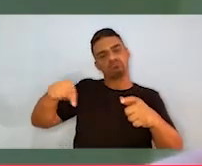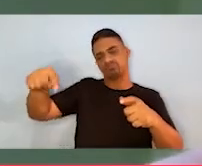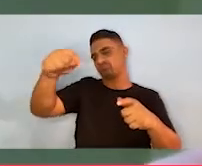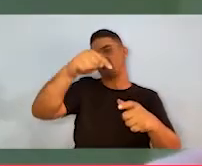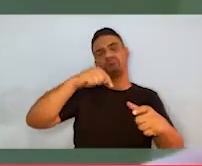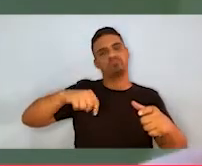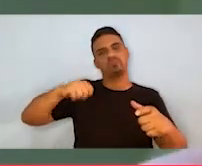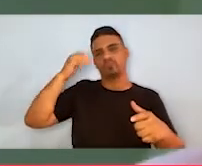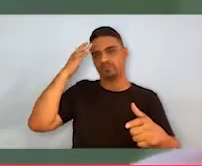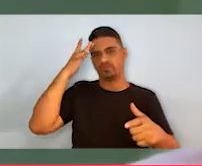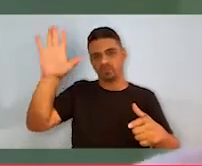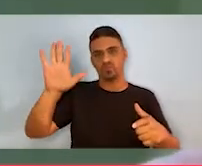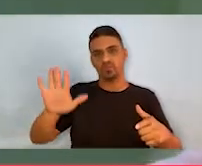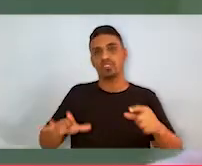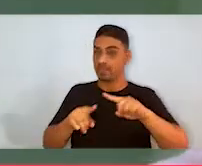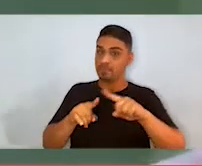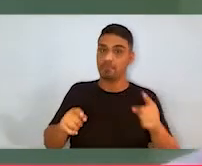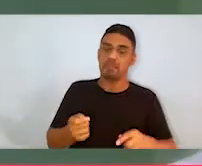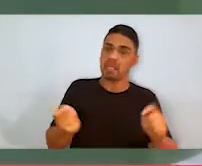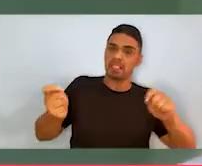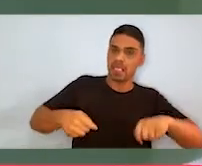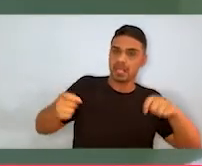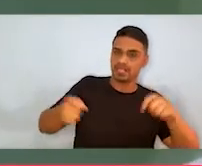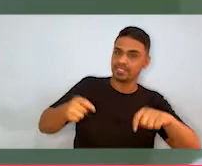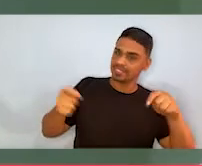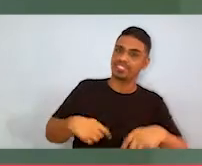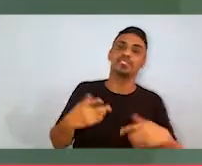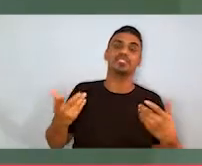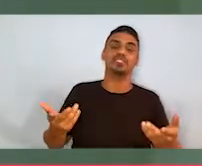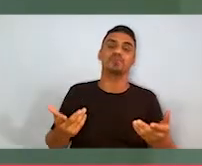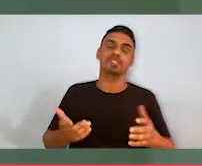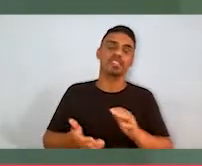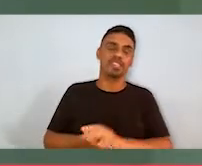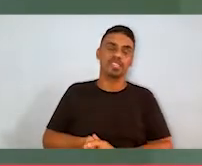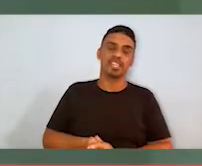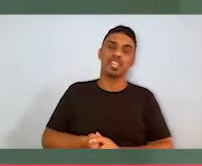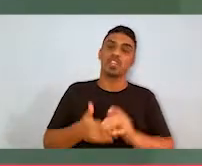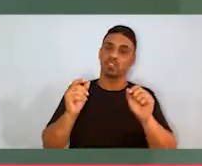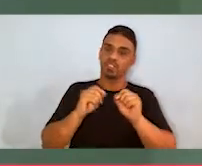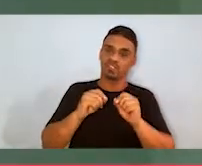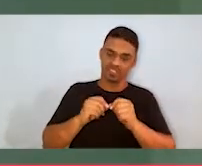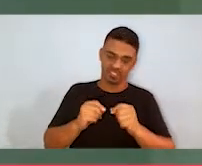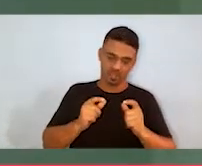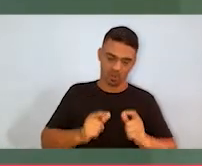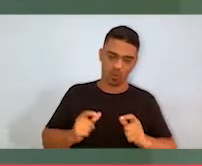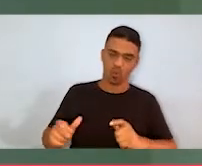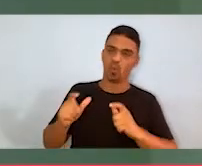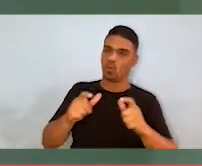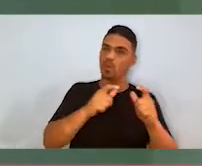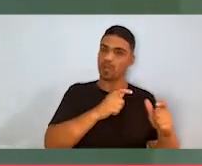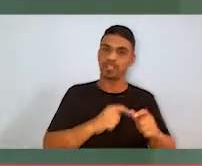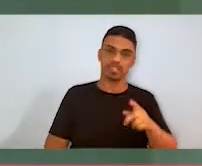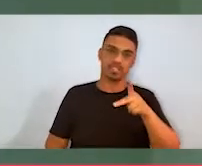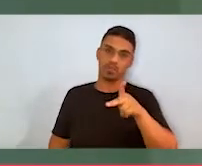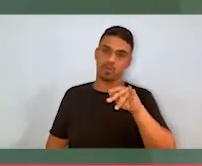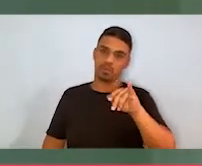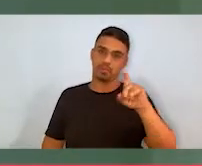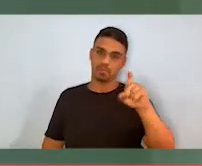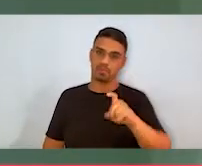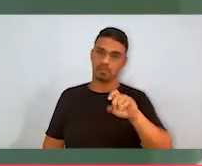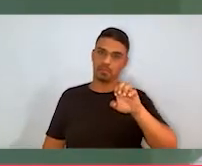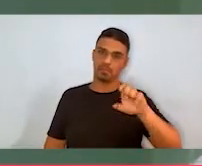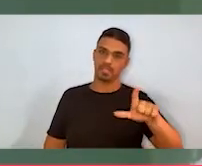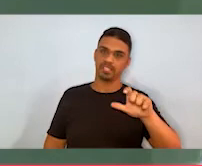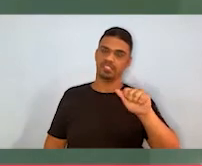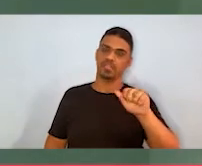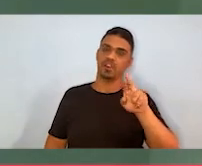para as outras cartas, não rolou. Mas é totalmente possível, né? Assim como, por exemplo, eu já fiz quadrinho em pixel art, não era só aquelas sprite